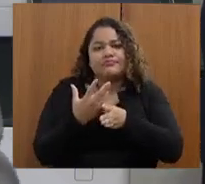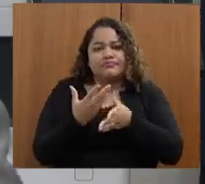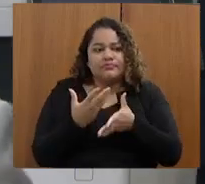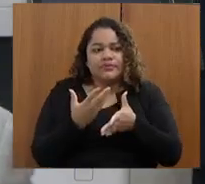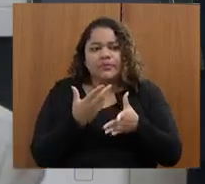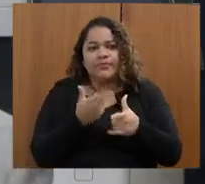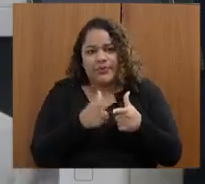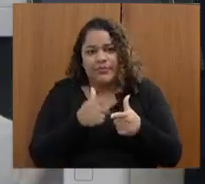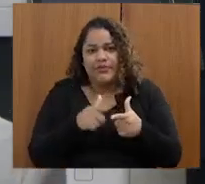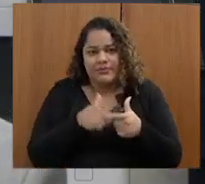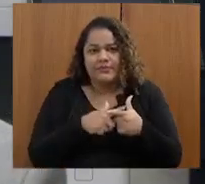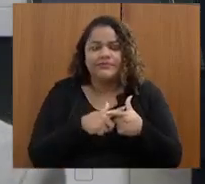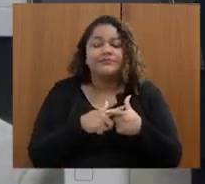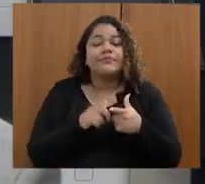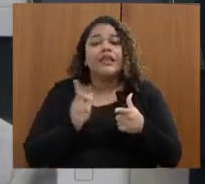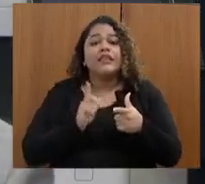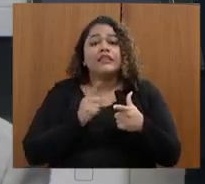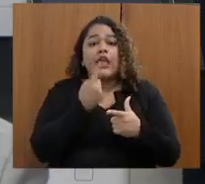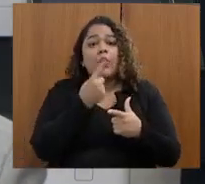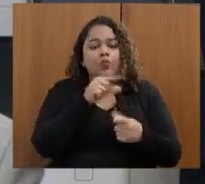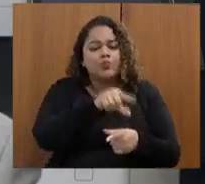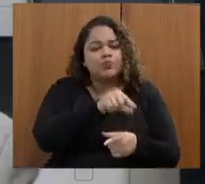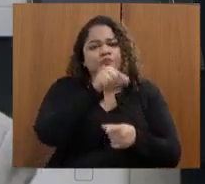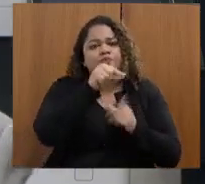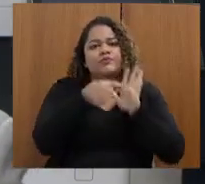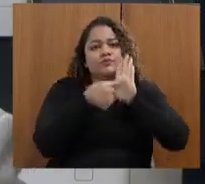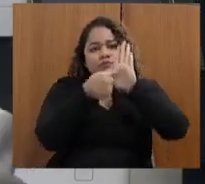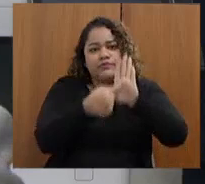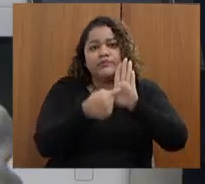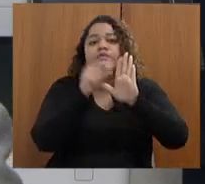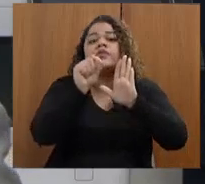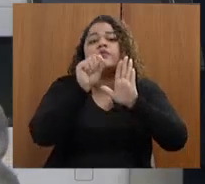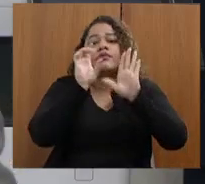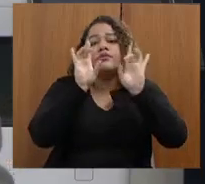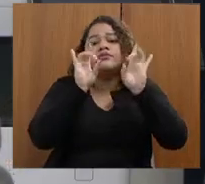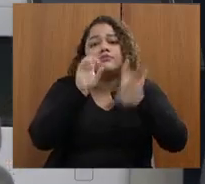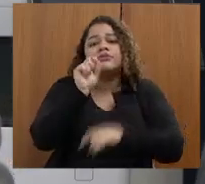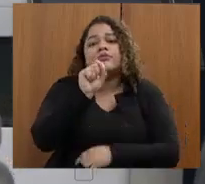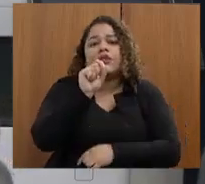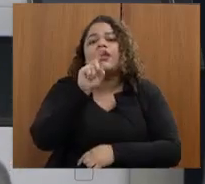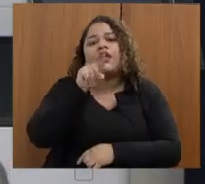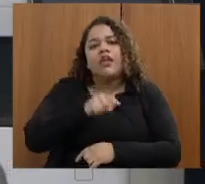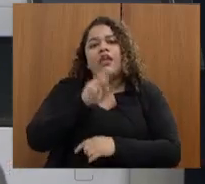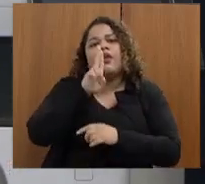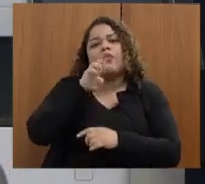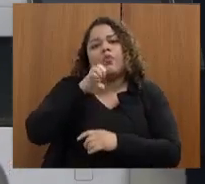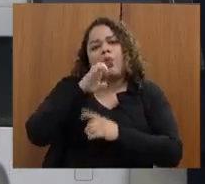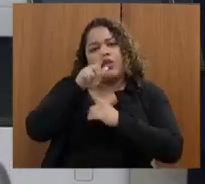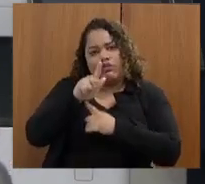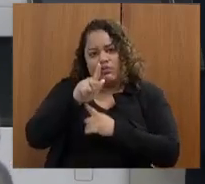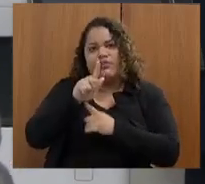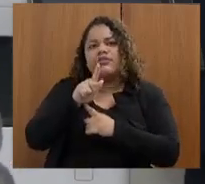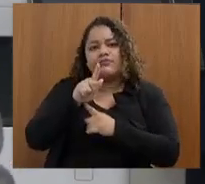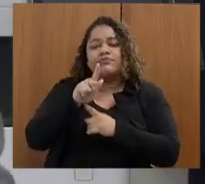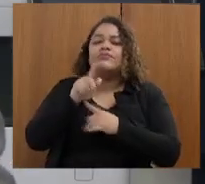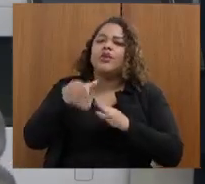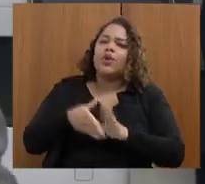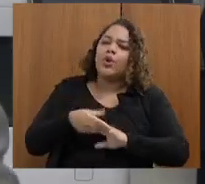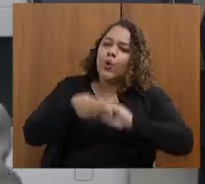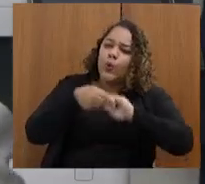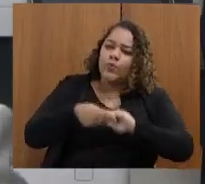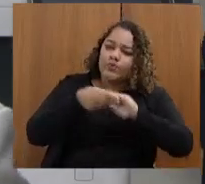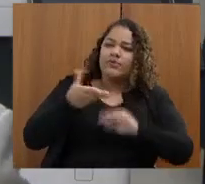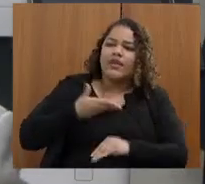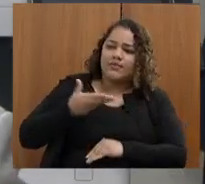nós temos aqui um problema que eu queria colocar especialmente que é quanto a nossa Universidade do Estado de Minas Gerais aproveito para cumprimentar a amiga reitora Lavínia